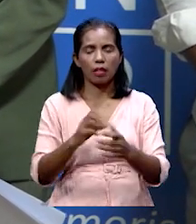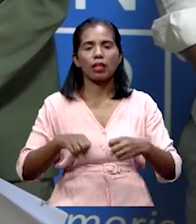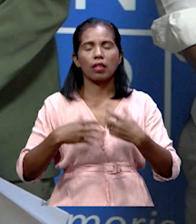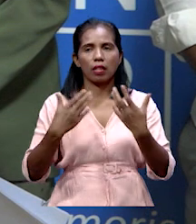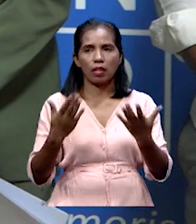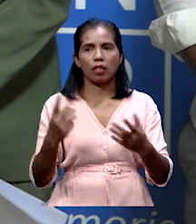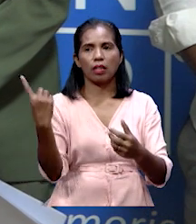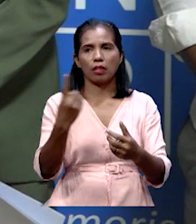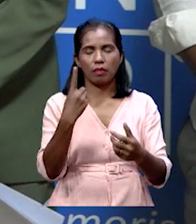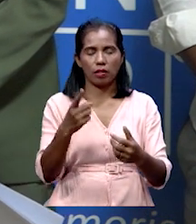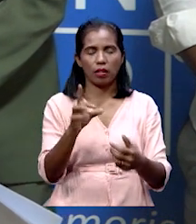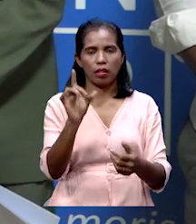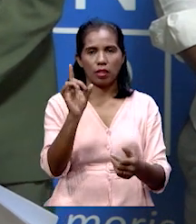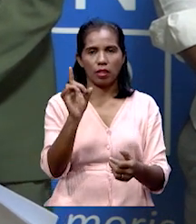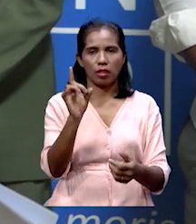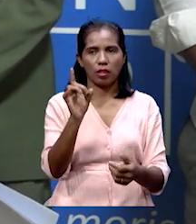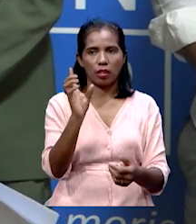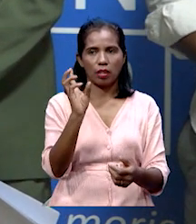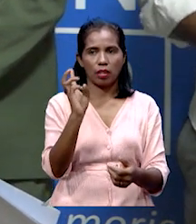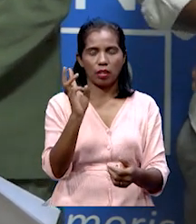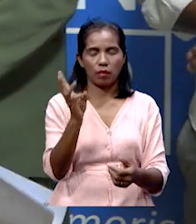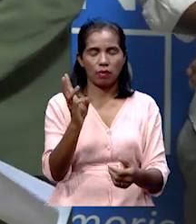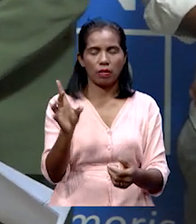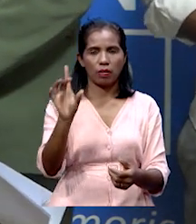na fati 68,000